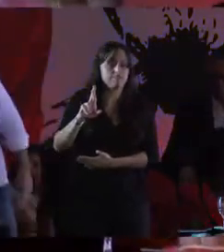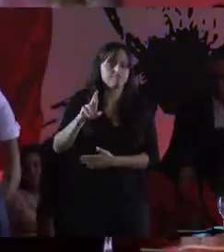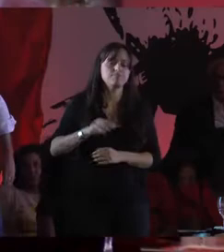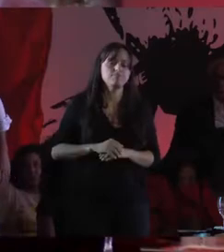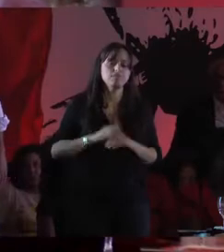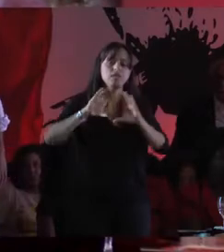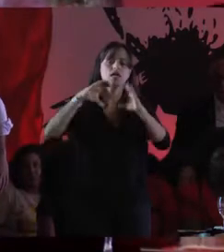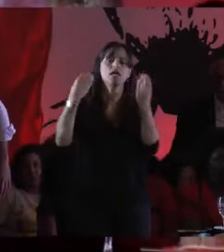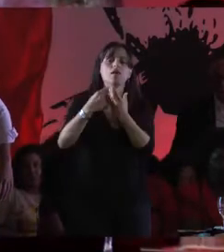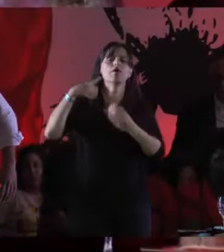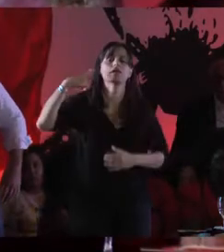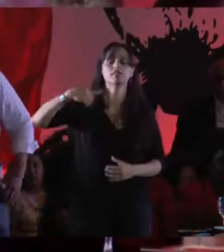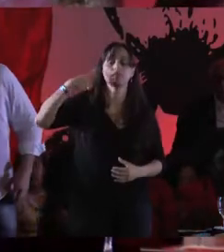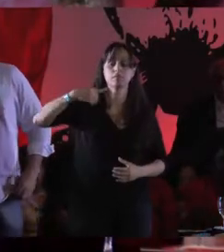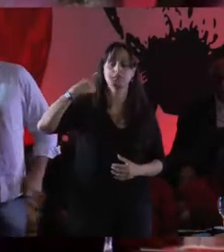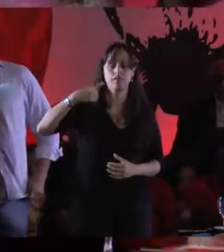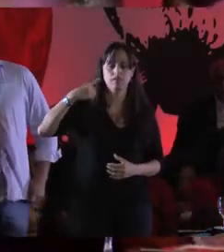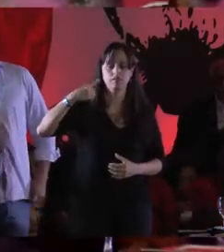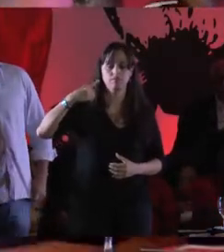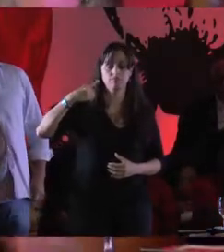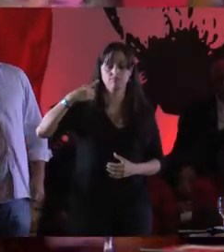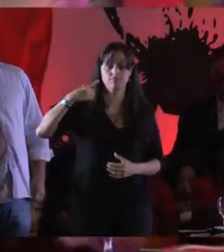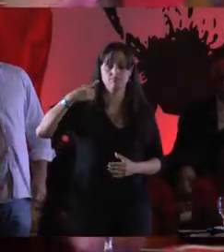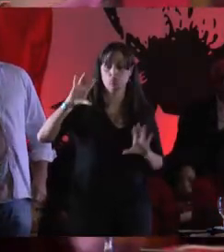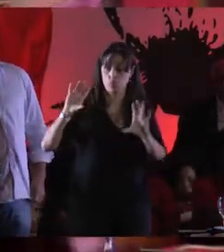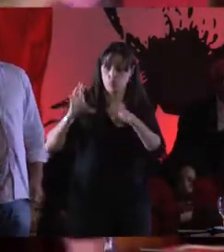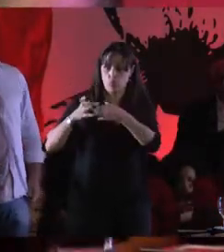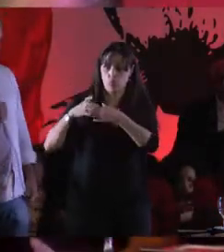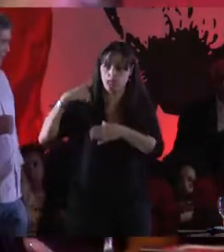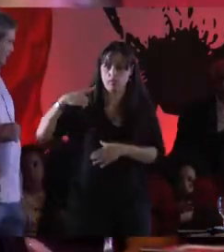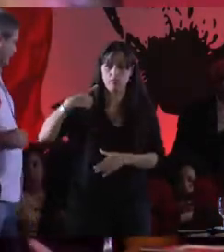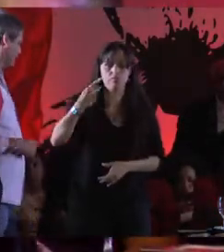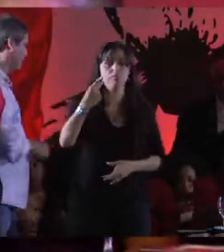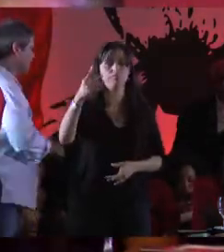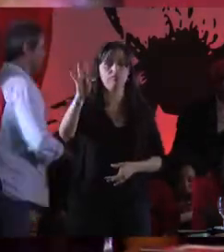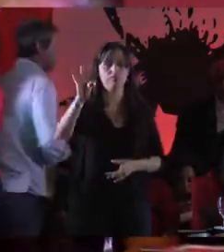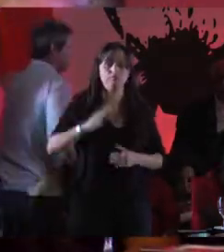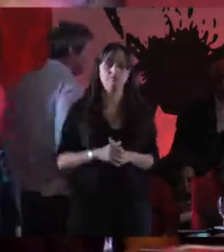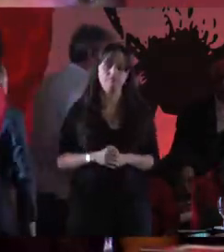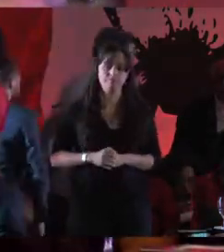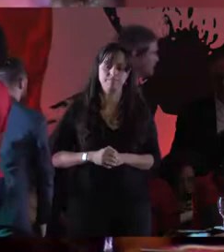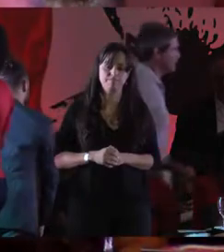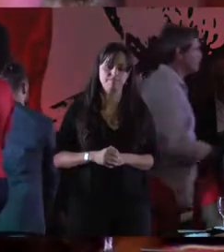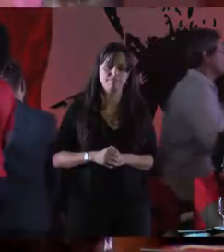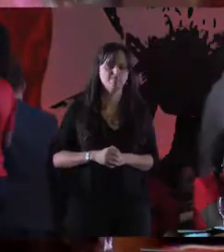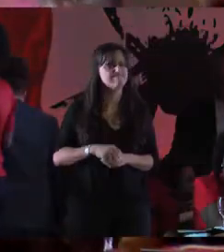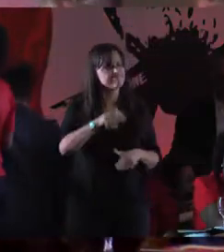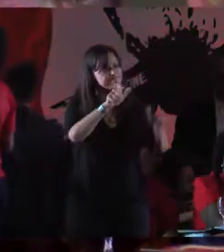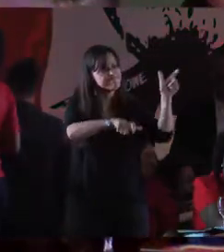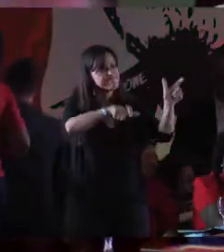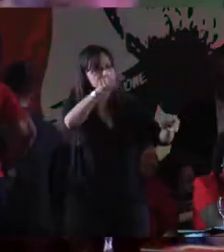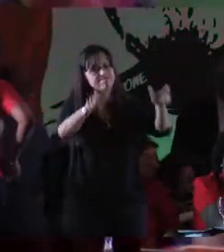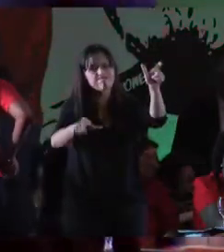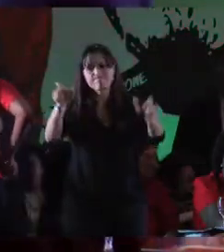dos Deputados, do Partido dos Trabalhadores. Vários companheiros e companheiras que estão aqui,